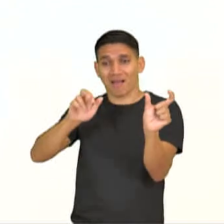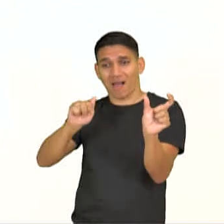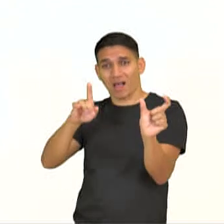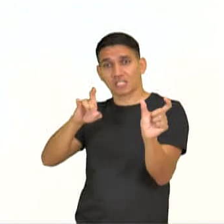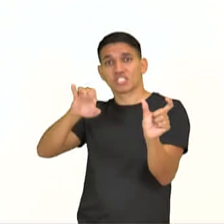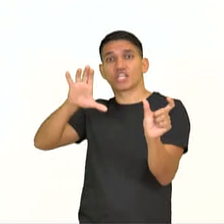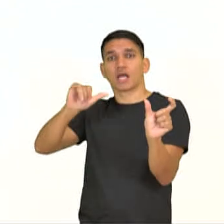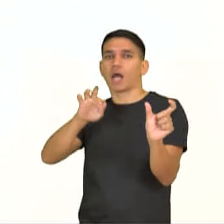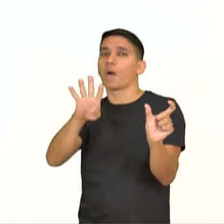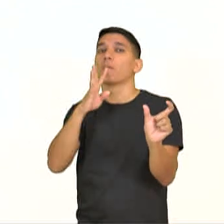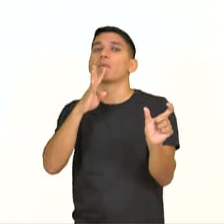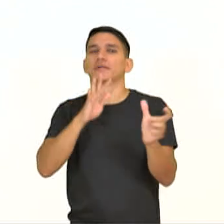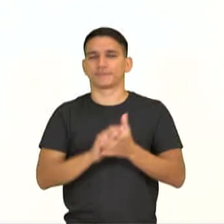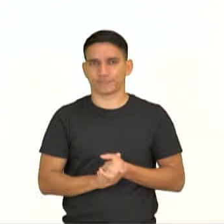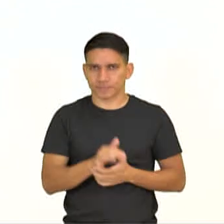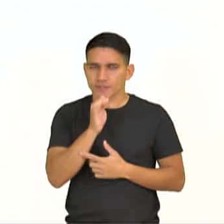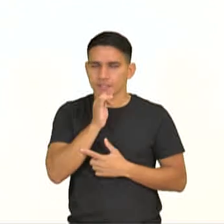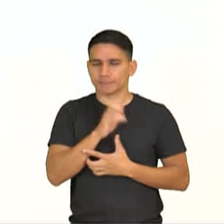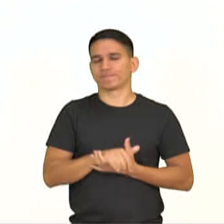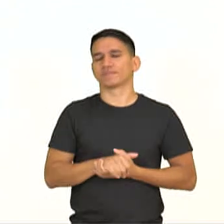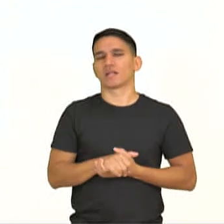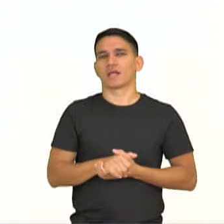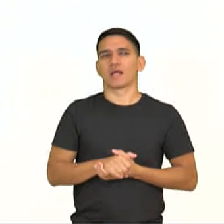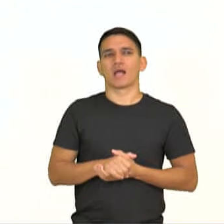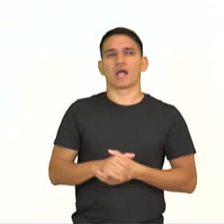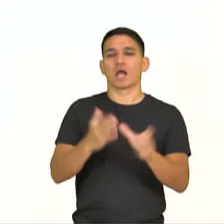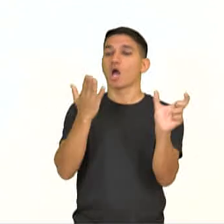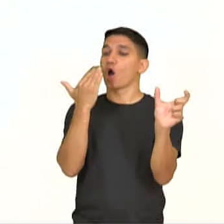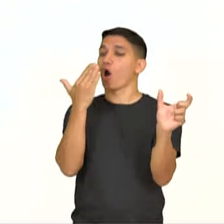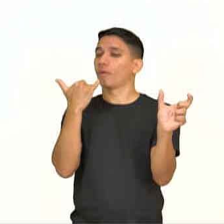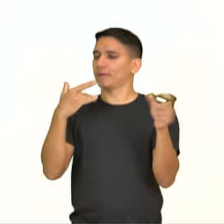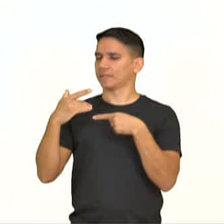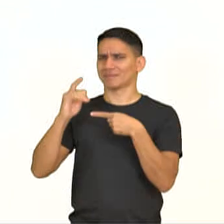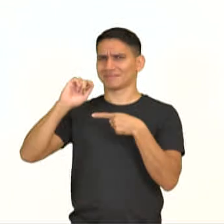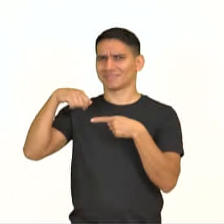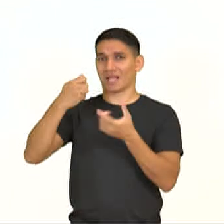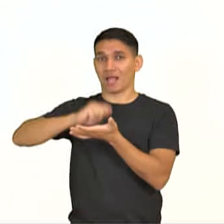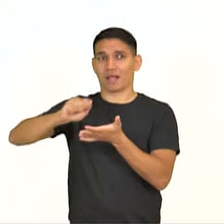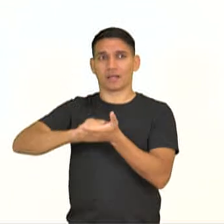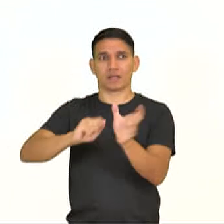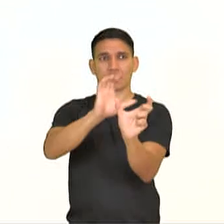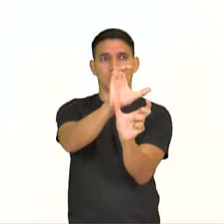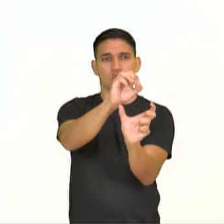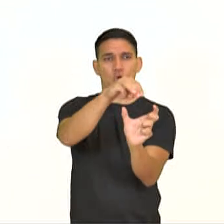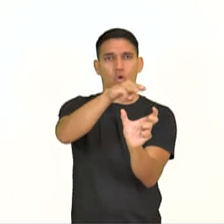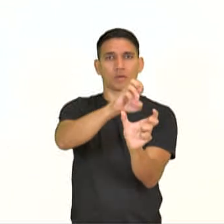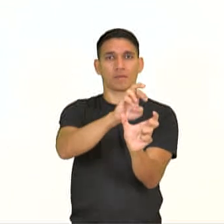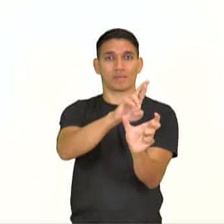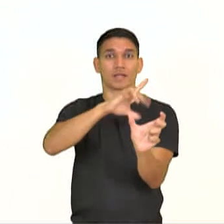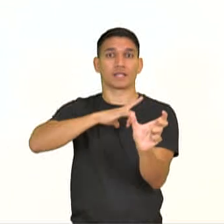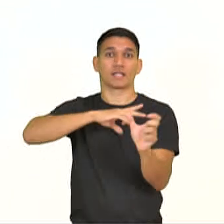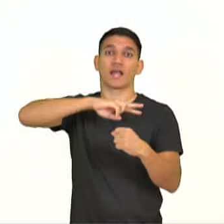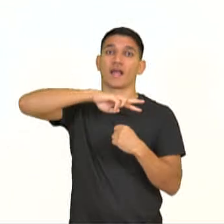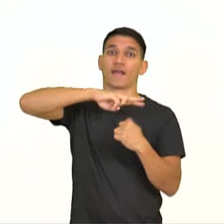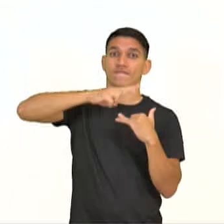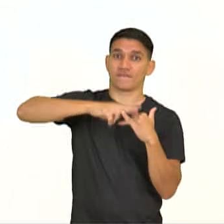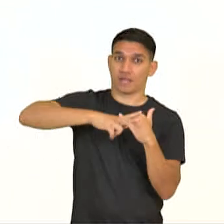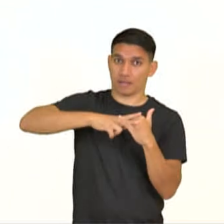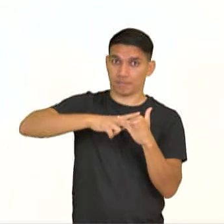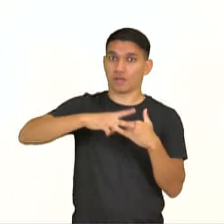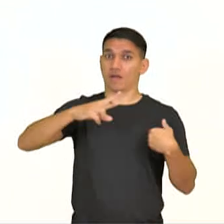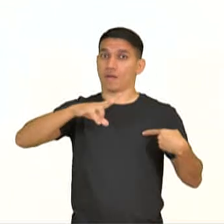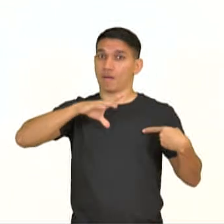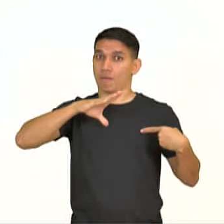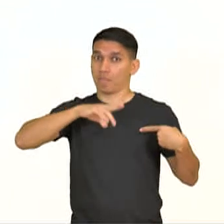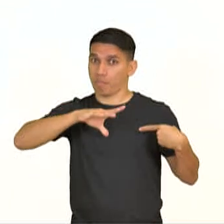que é um verbo da segunda conjugação, ele termina em er, né? Só para a gente retomar um pouquinho, os verbos da língua portuguesa ou terminam em ar, e são considerados